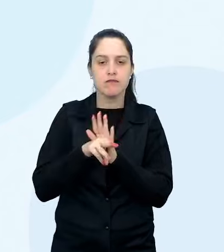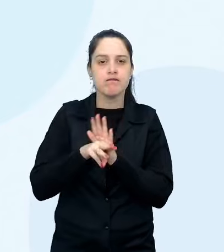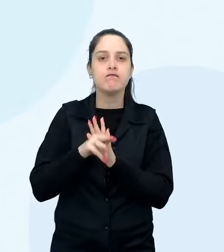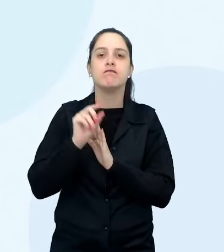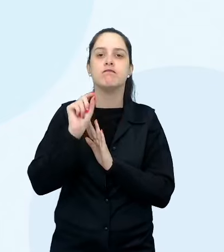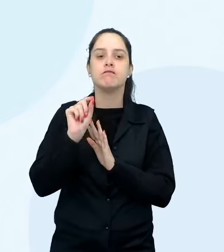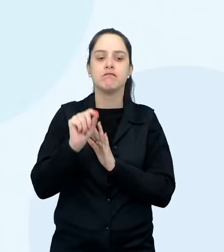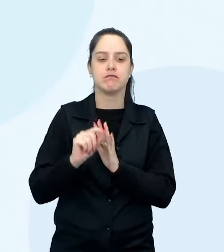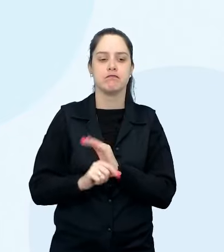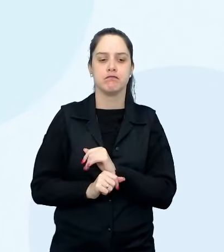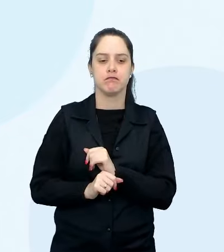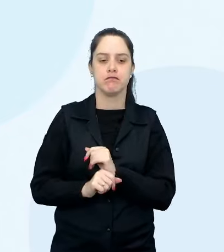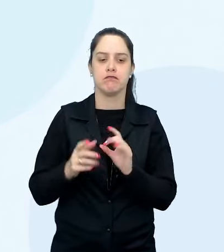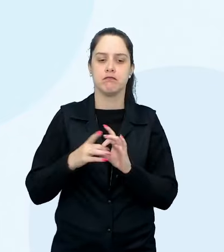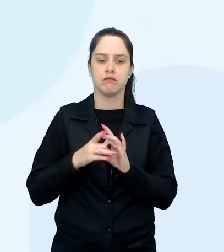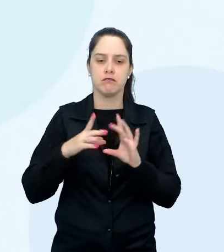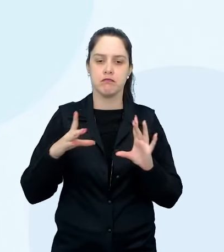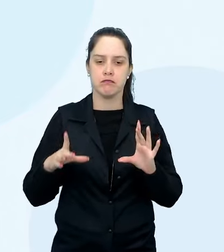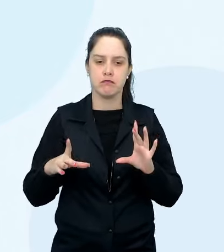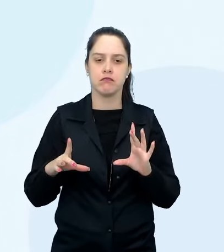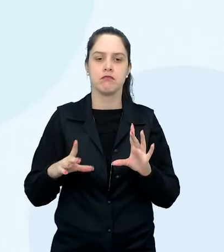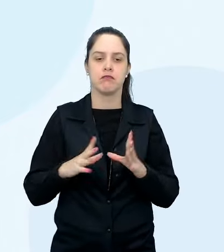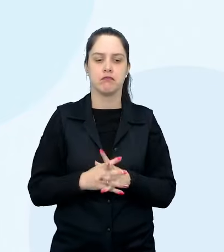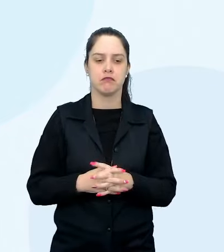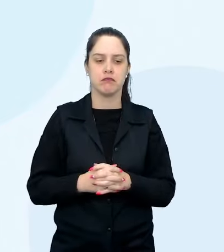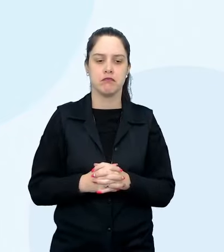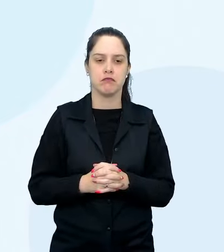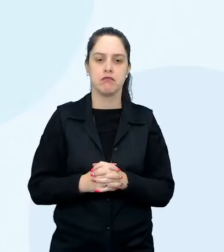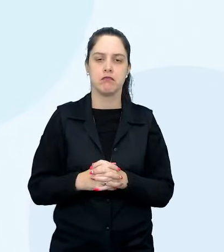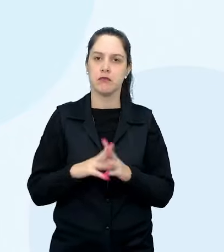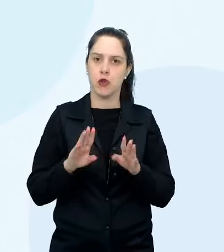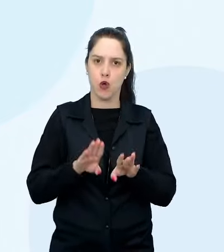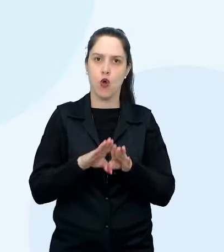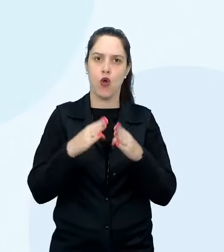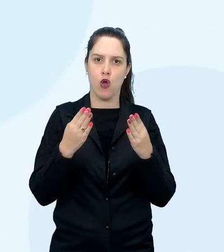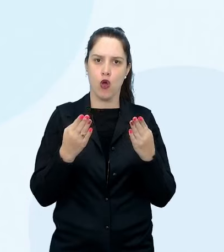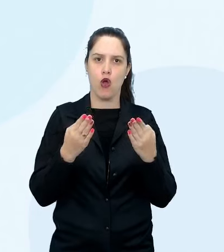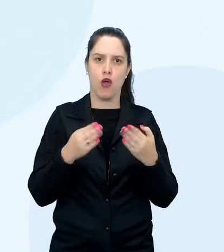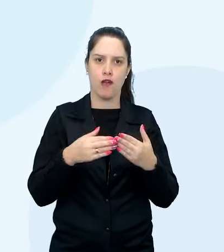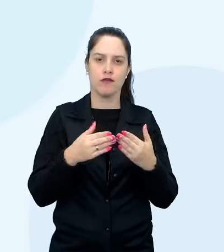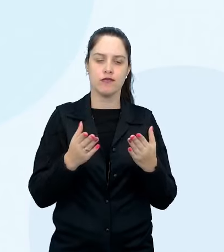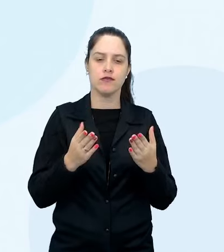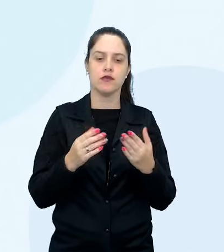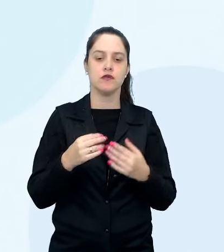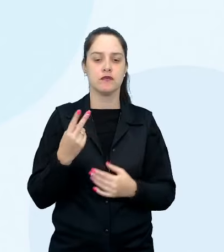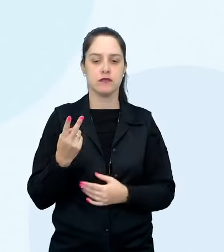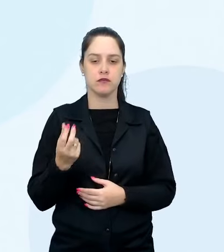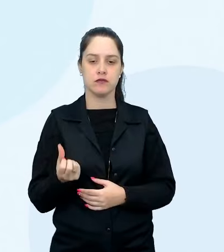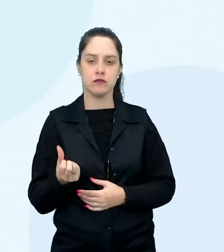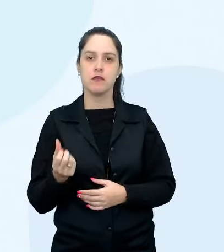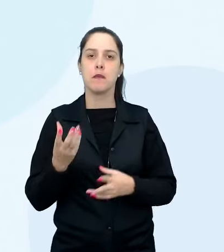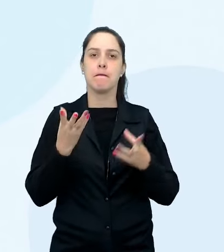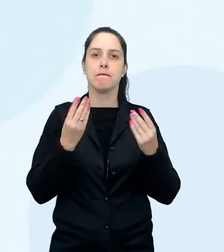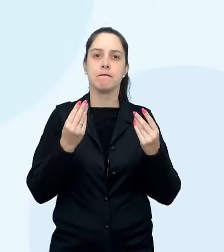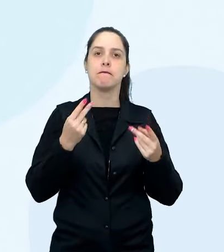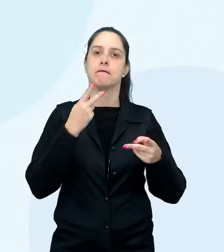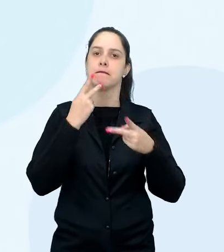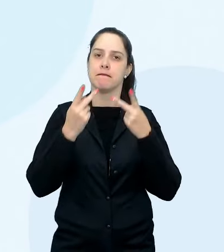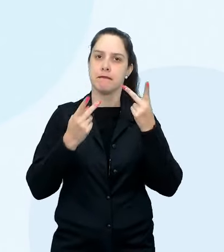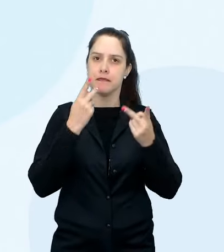Então, a gente tem o ensino híbrido, que na última década, né, nos últimos 5, 6 anos, se ouviu muito